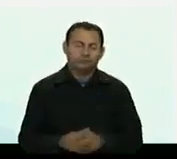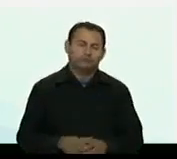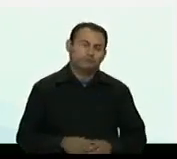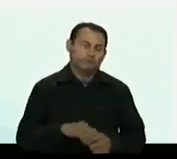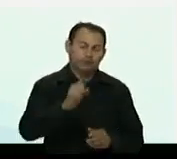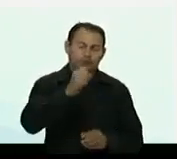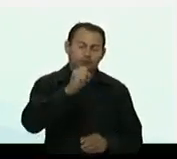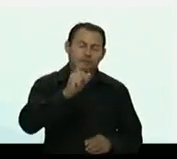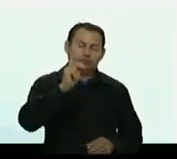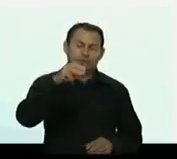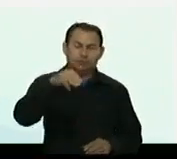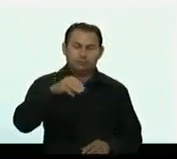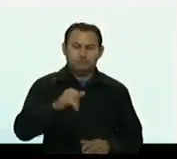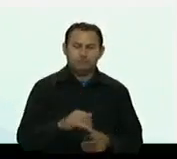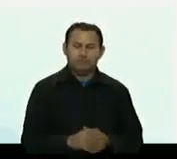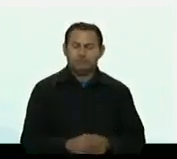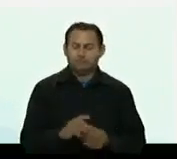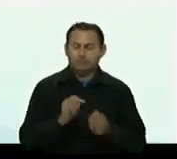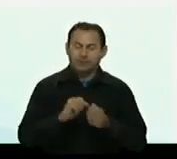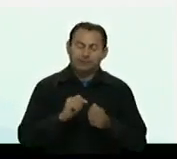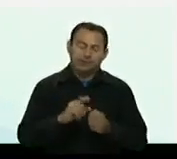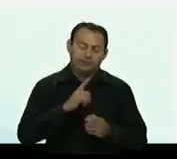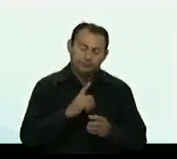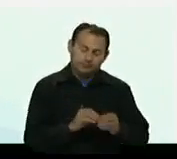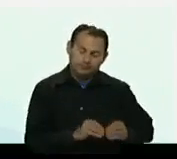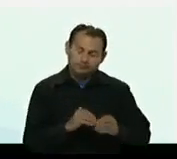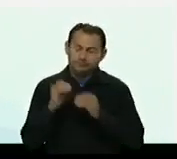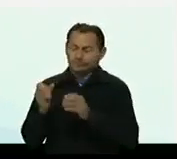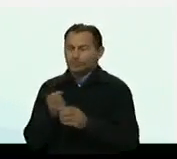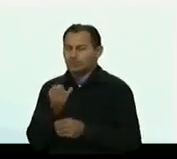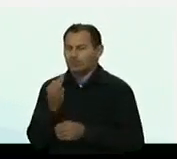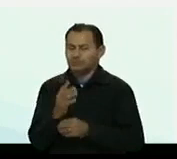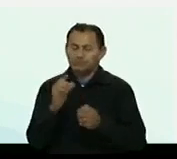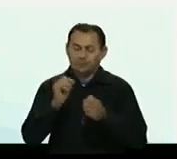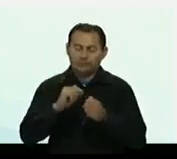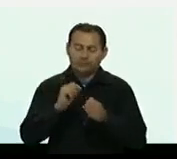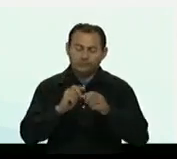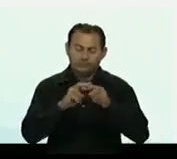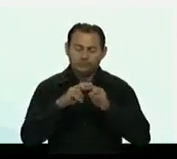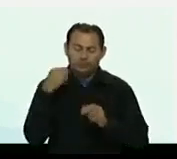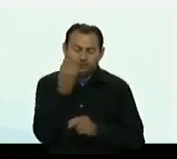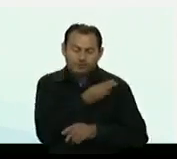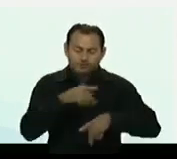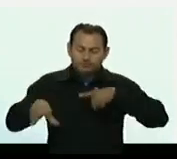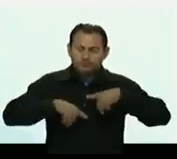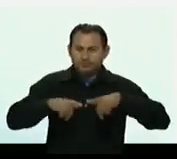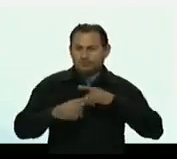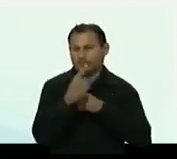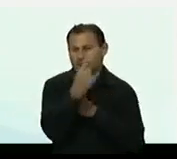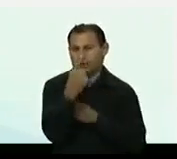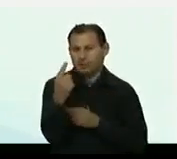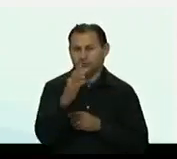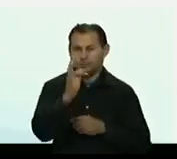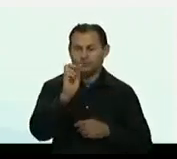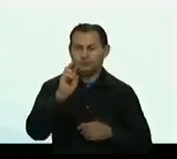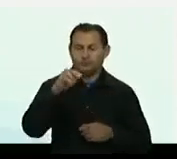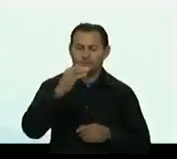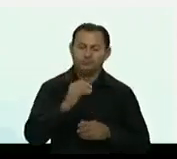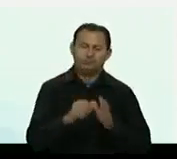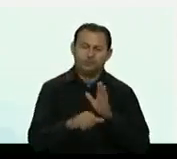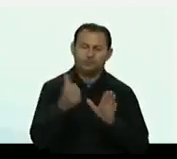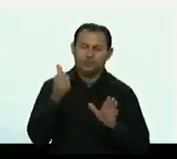nos 8 quilômetros que ele vai ter que percorrer. Para fazer isso, nós vamos trabalhar cada uma das funções. Primeiro